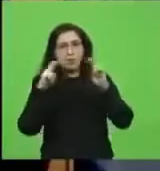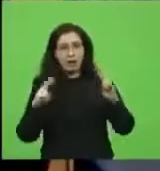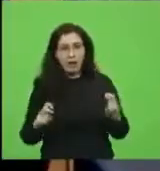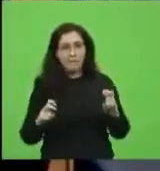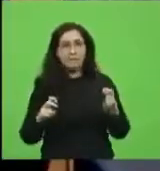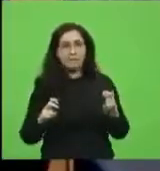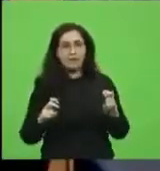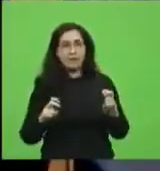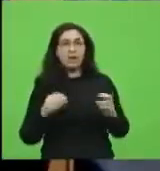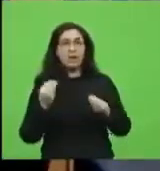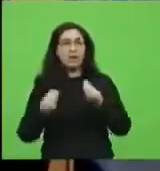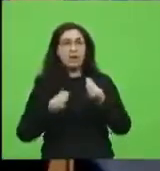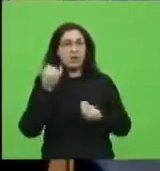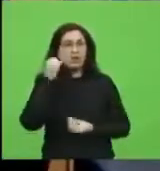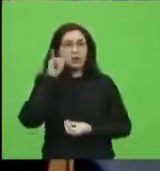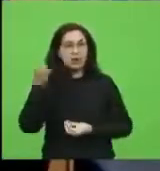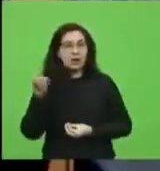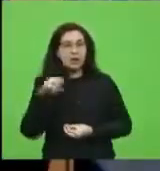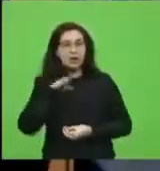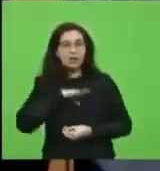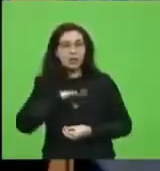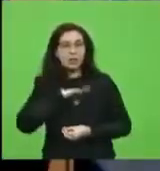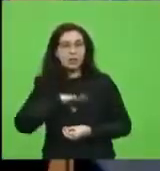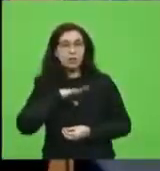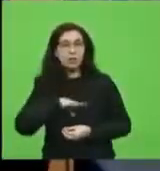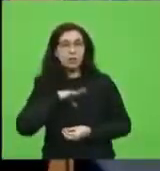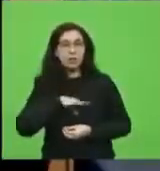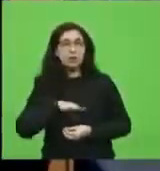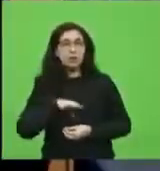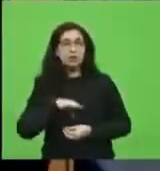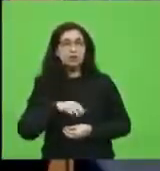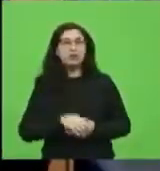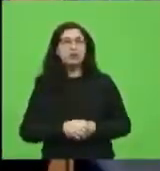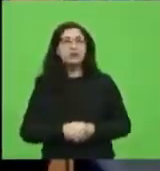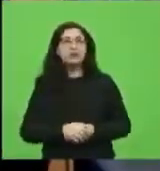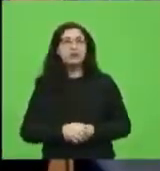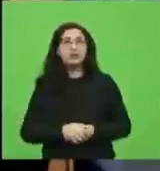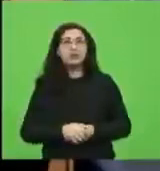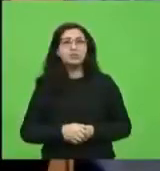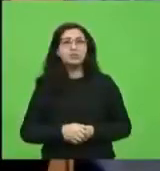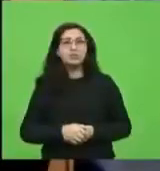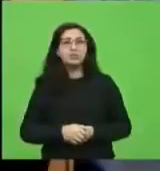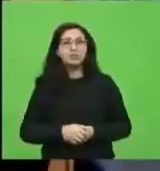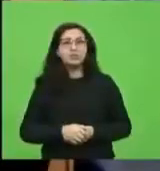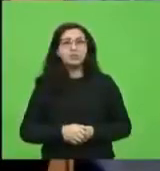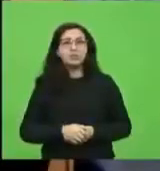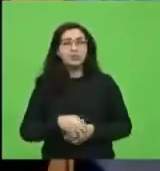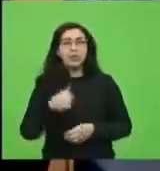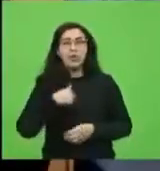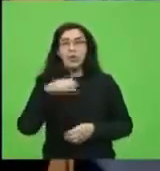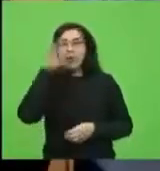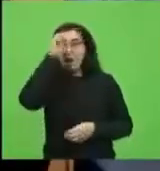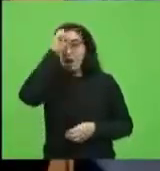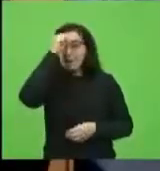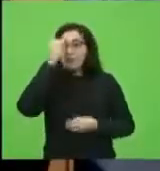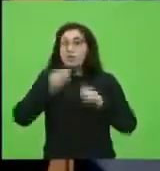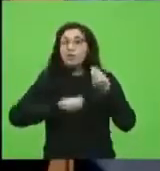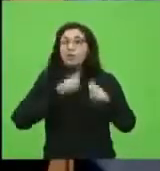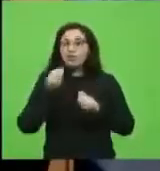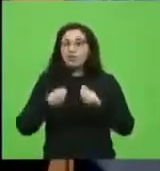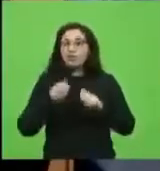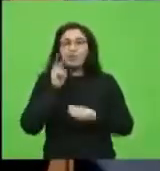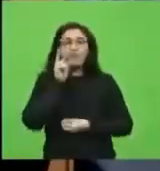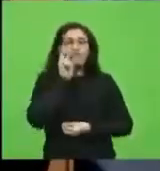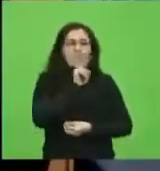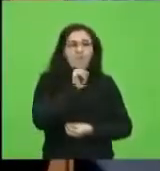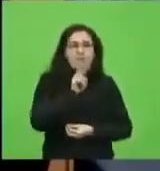Italiano, alemão, português, Souza, Silva, Piaz, Packer. Eu aprendi através do exemplo